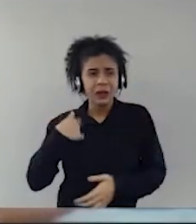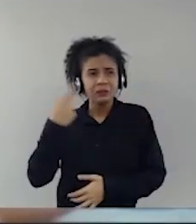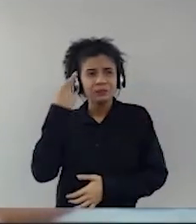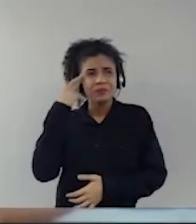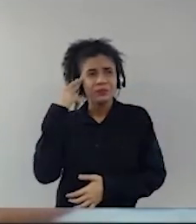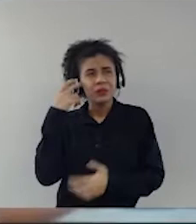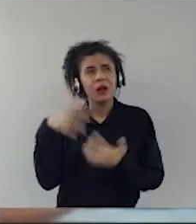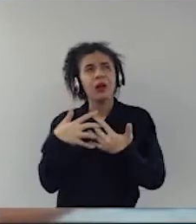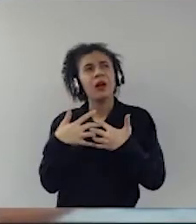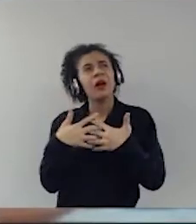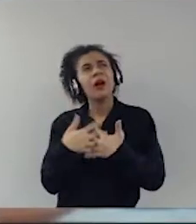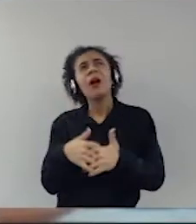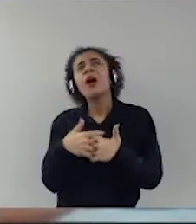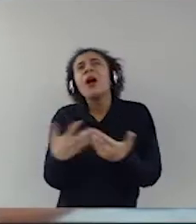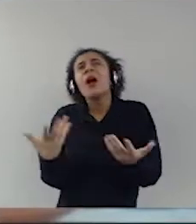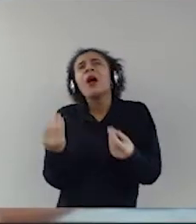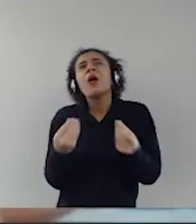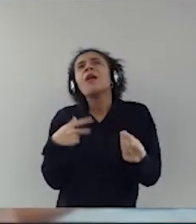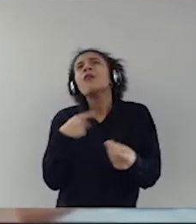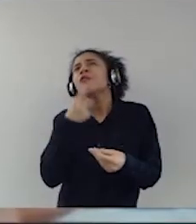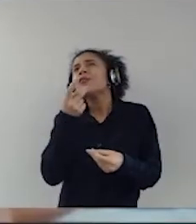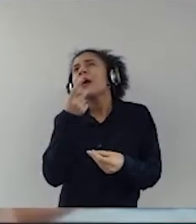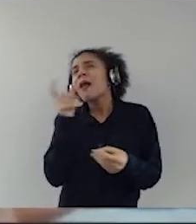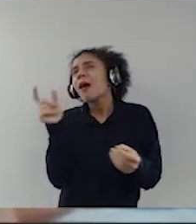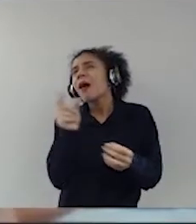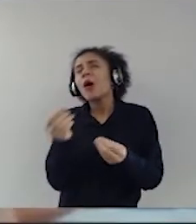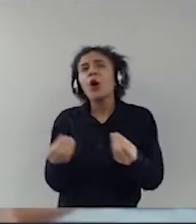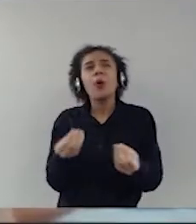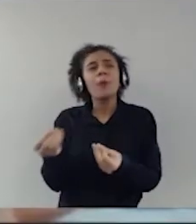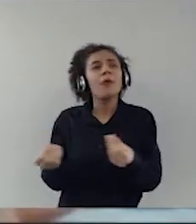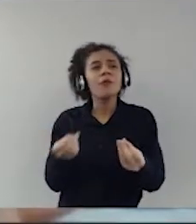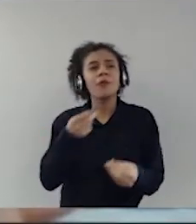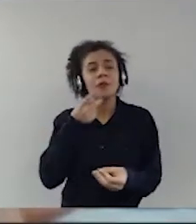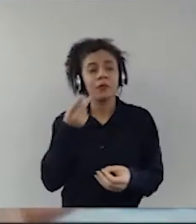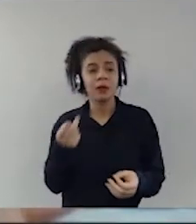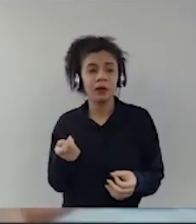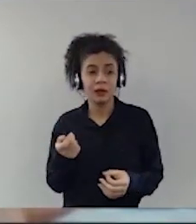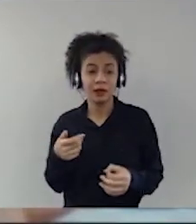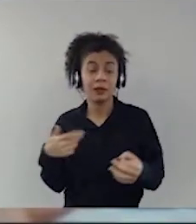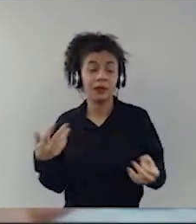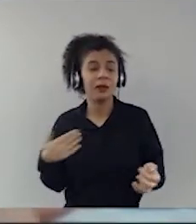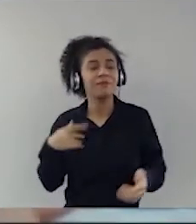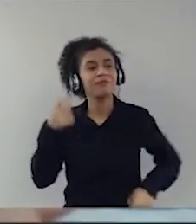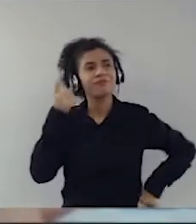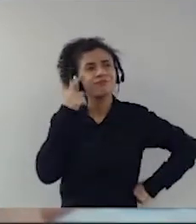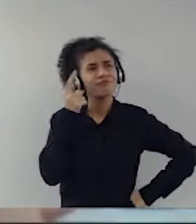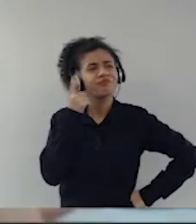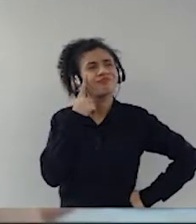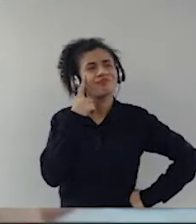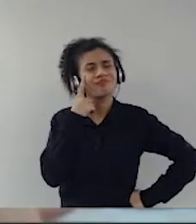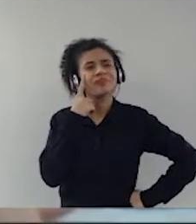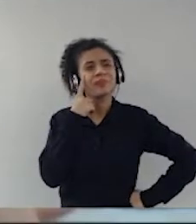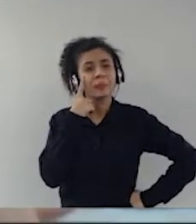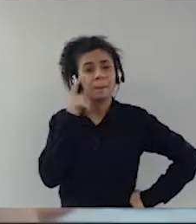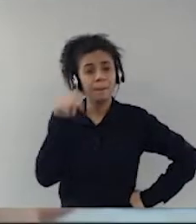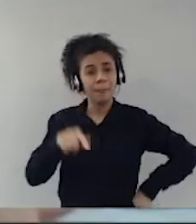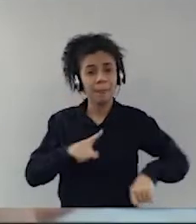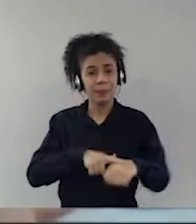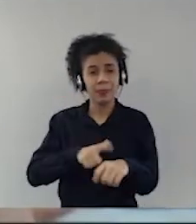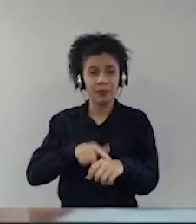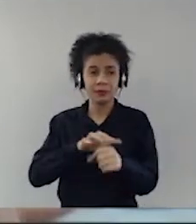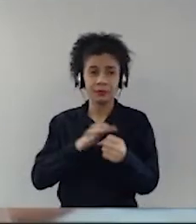o que eu podia falar para os senhores em pouco tempo, né? E fiquei pensando que a pandemia